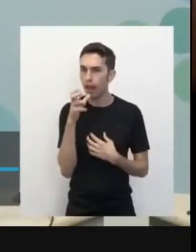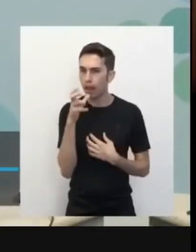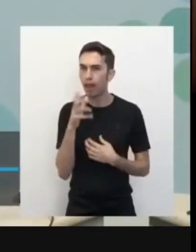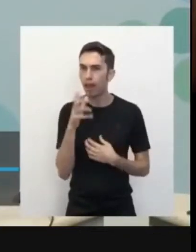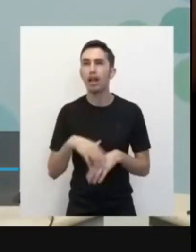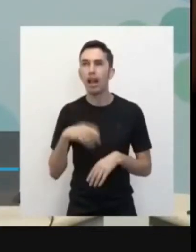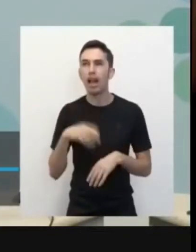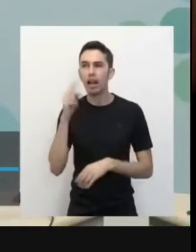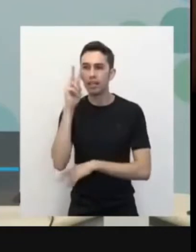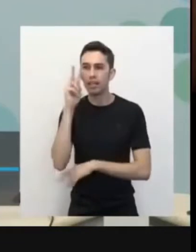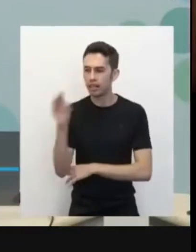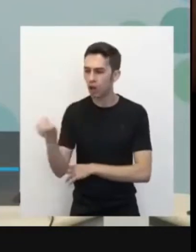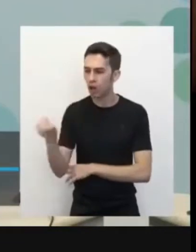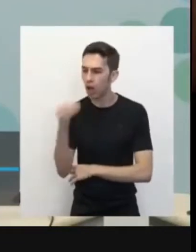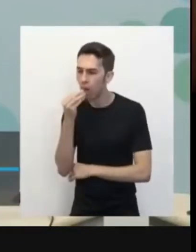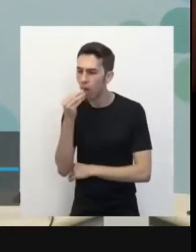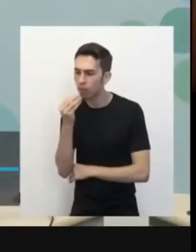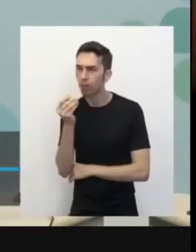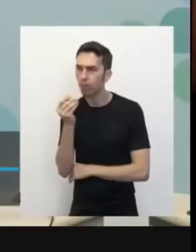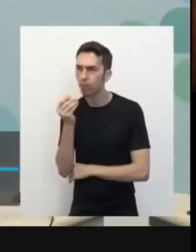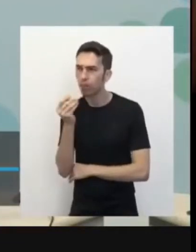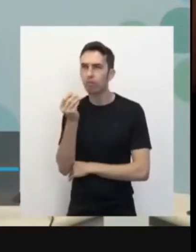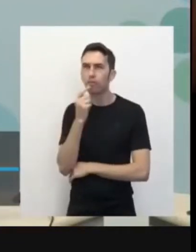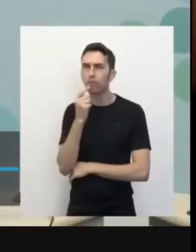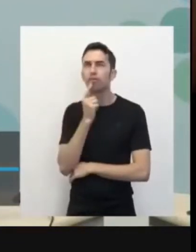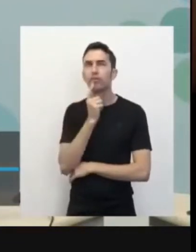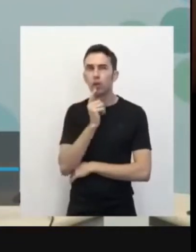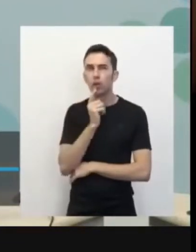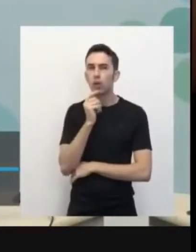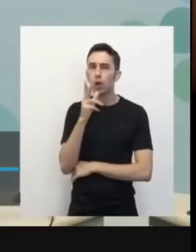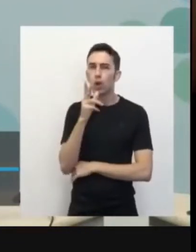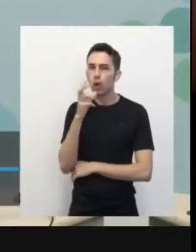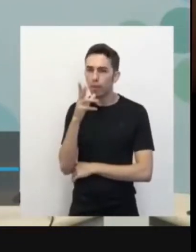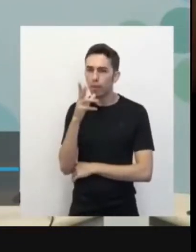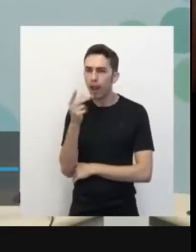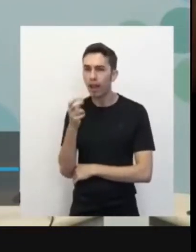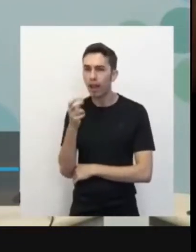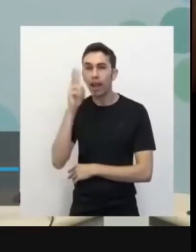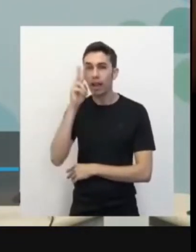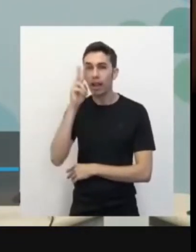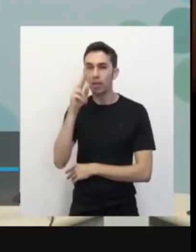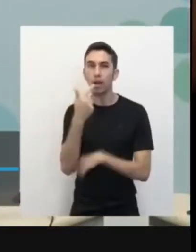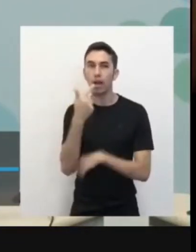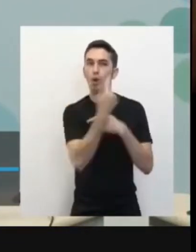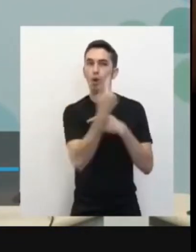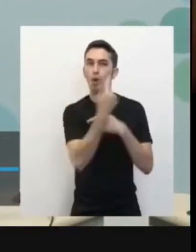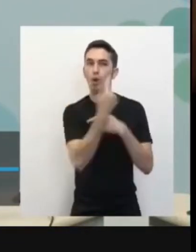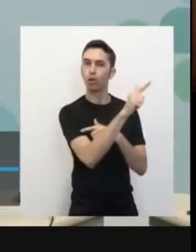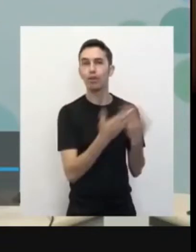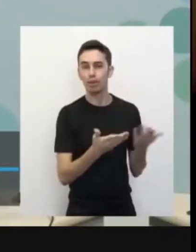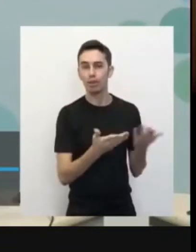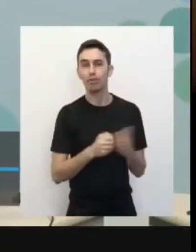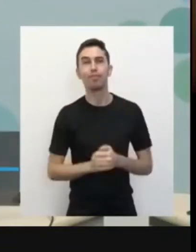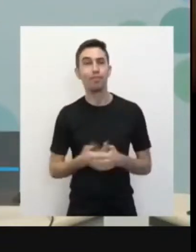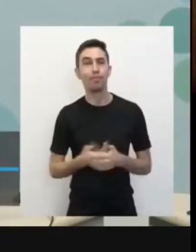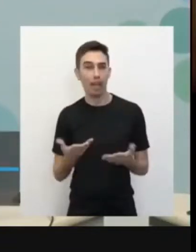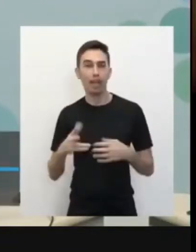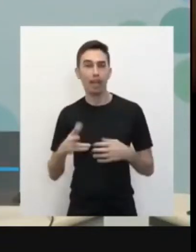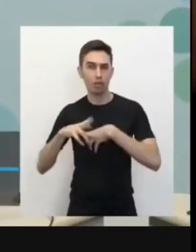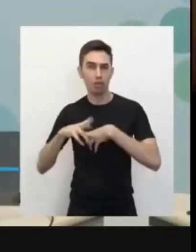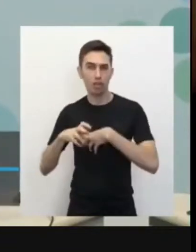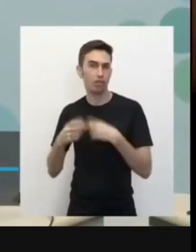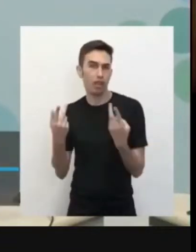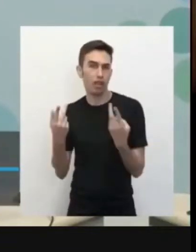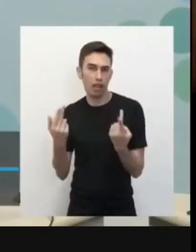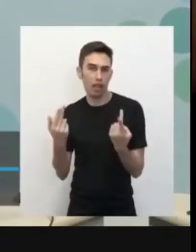uma lembrança. O sabor de algo nos remete a alguma coisa, né? A gente tem essa coisa pelo sentido. E pela audição é